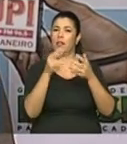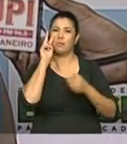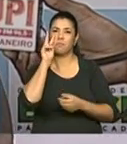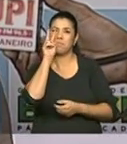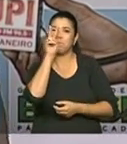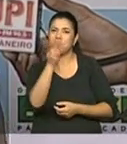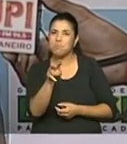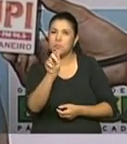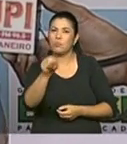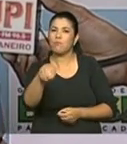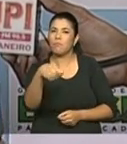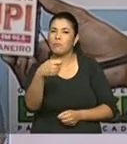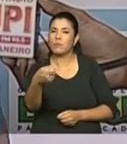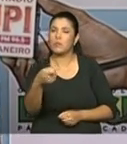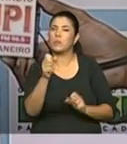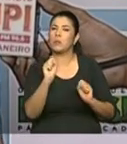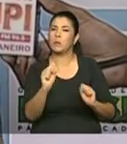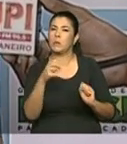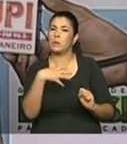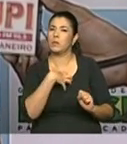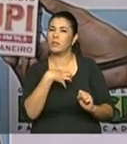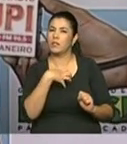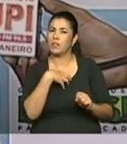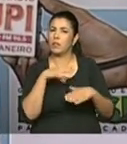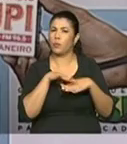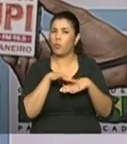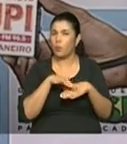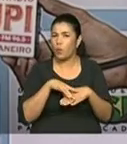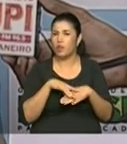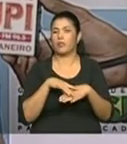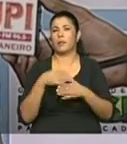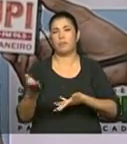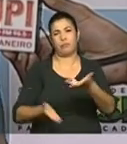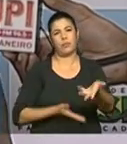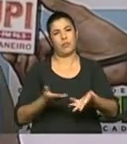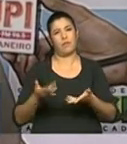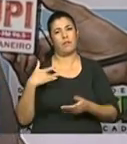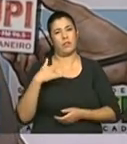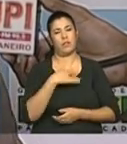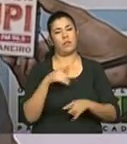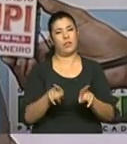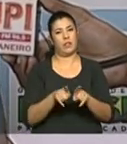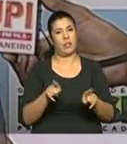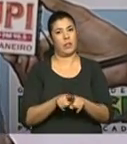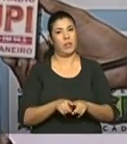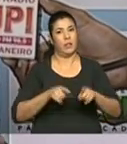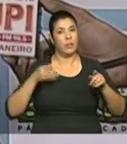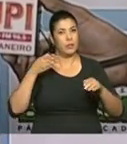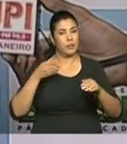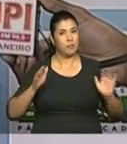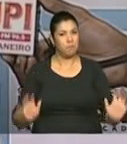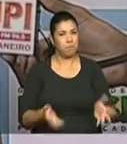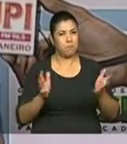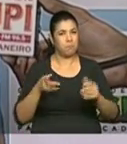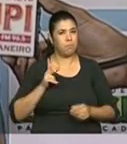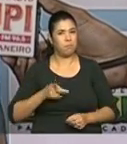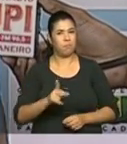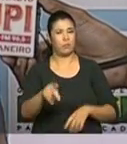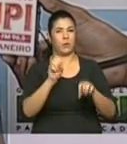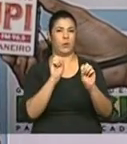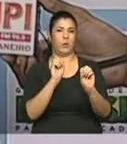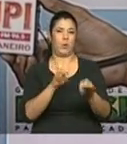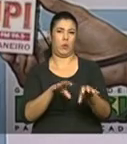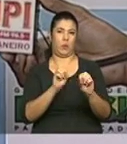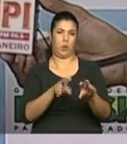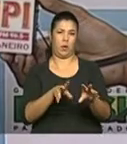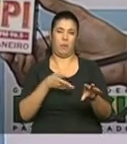para sinais de alerta que possam fazê-la procurar um serviço de saúde e investir fortemente na educação continuada,